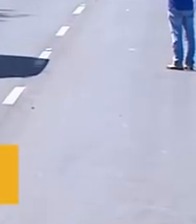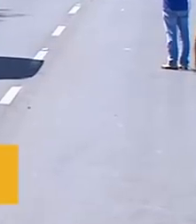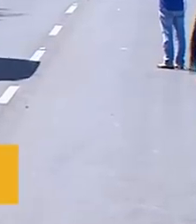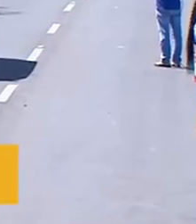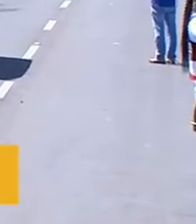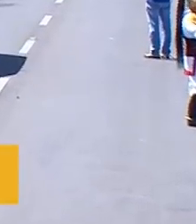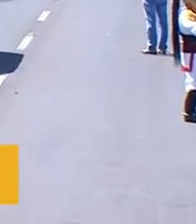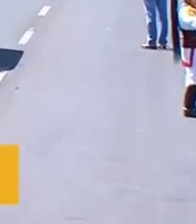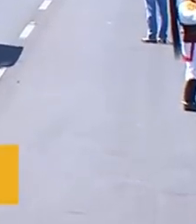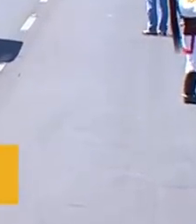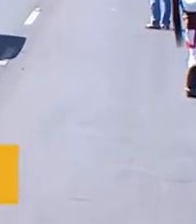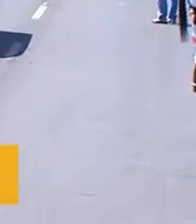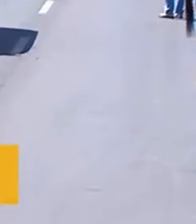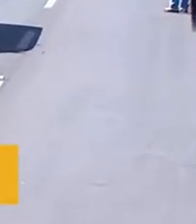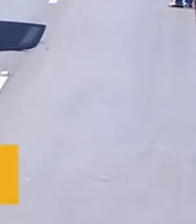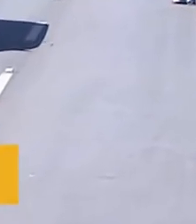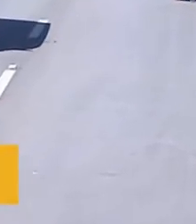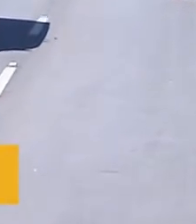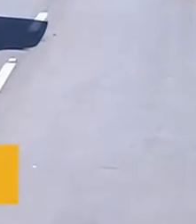auto rápido com jet ski,